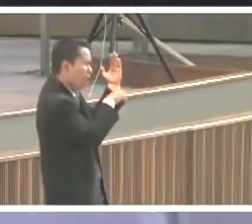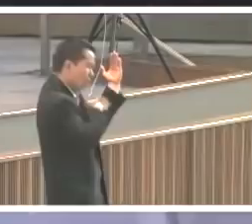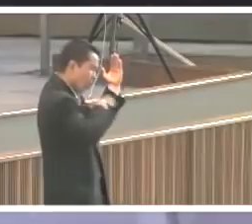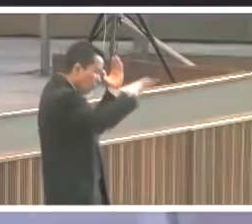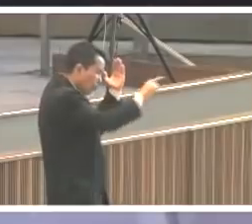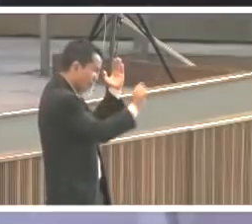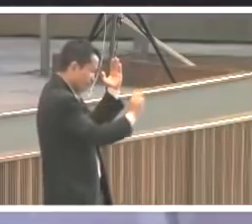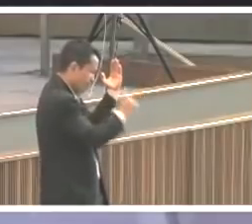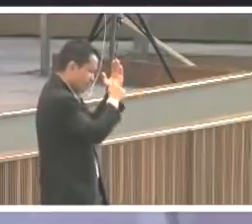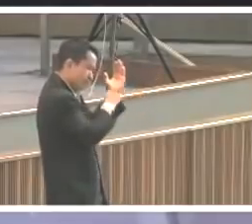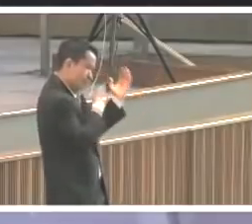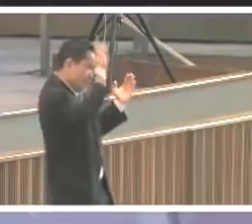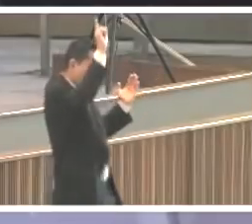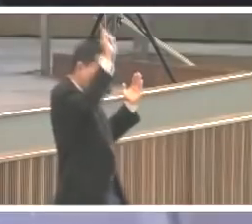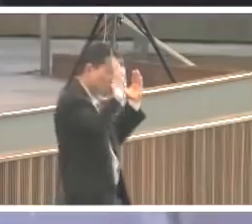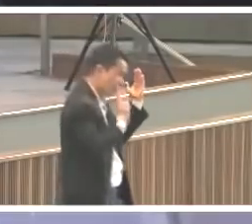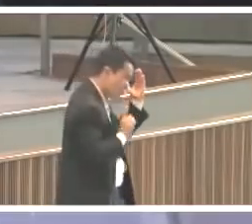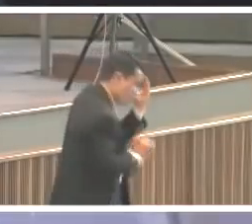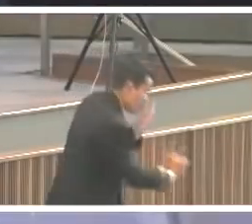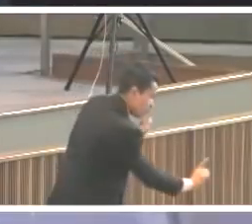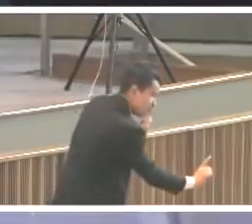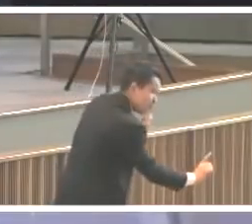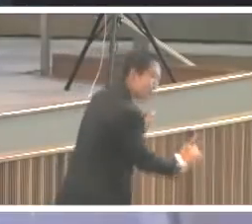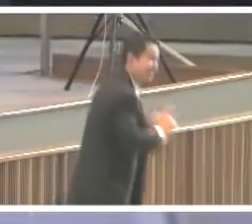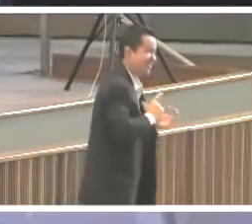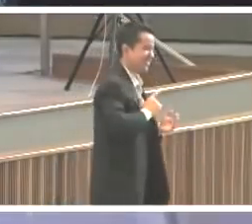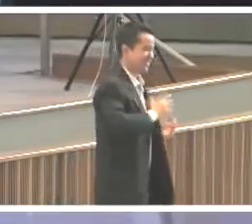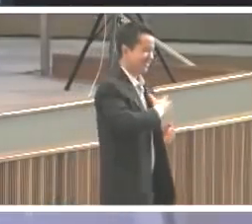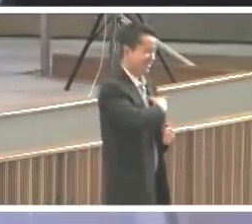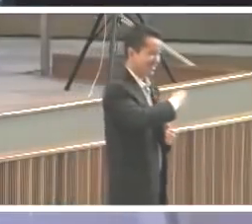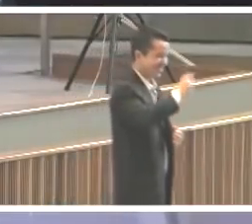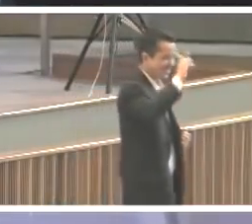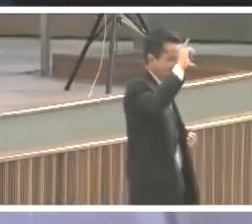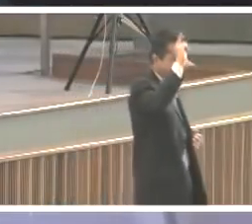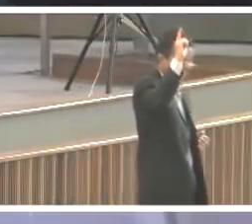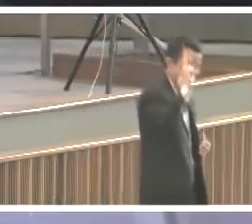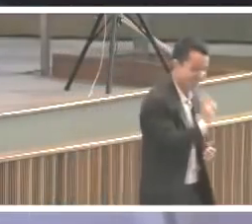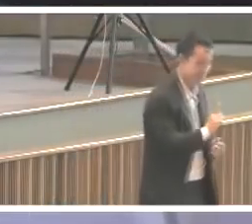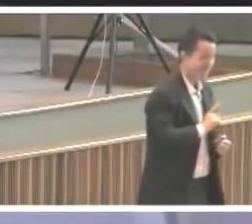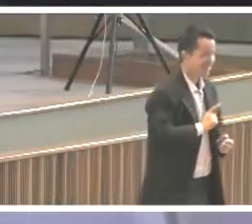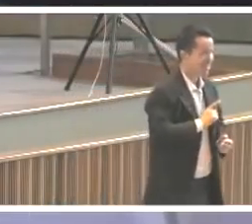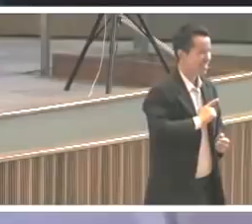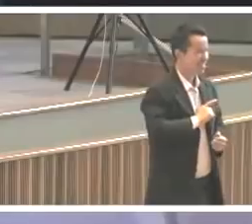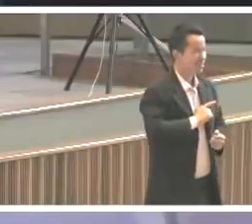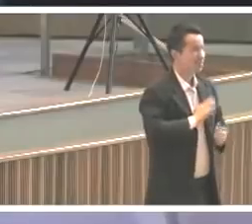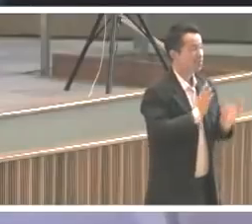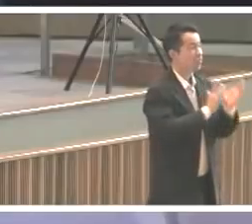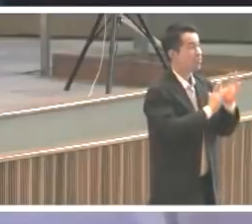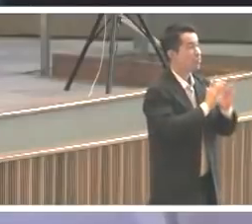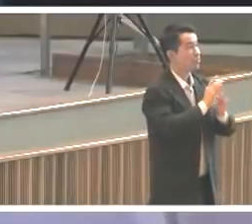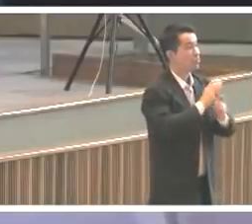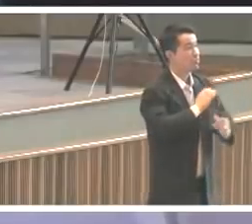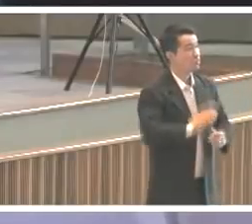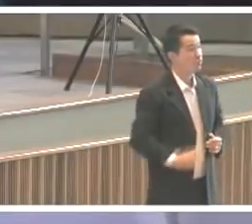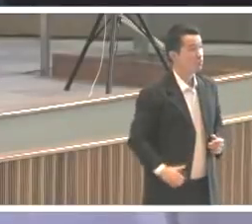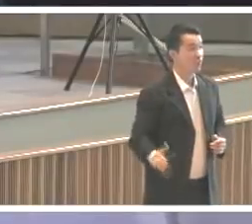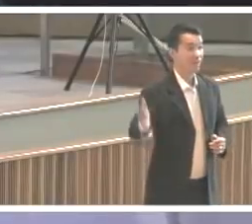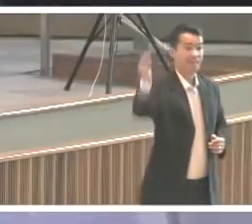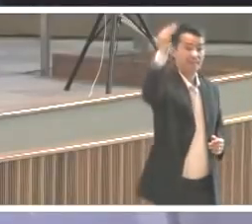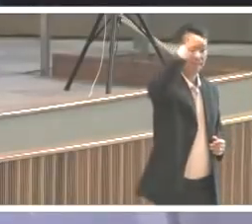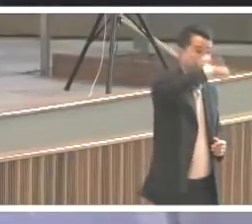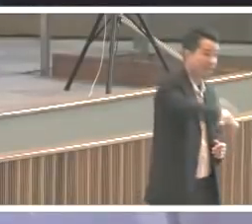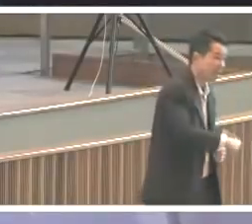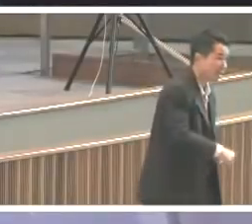naquele dia que Ele tinha colocado na agenda, que era um segredo no céu, Jesus Cristo veio a esse mundo e nasceu